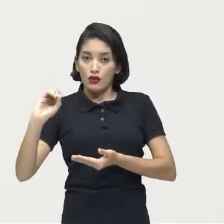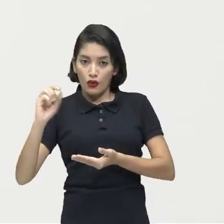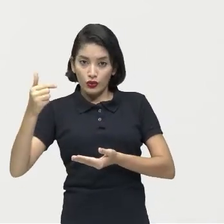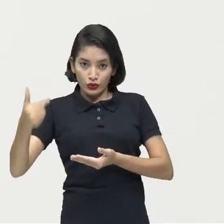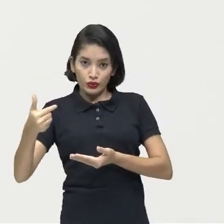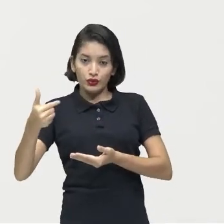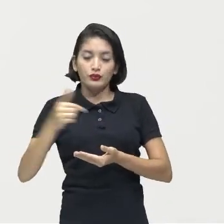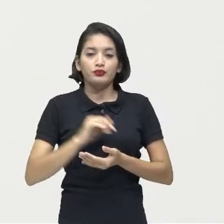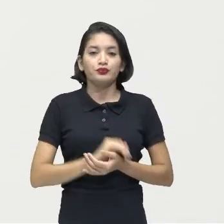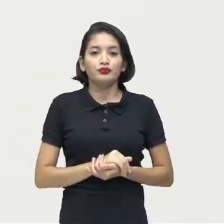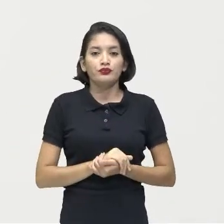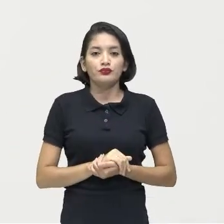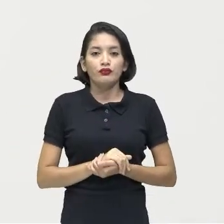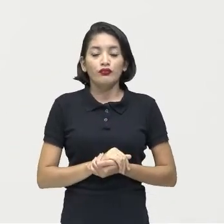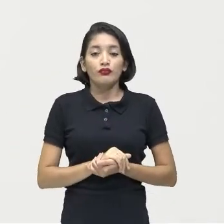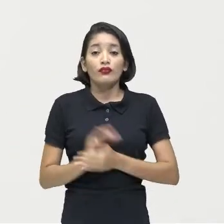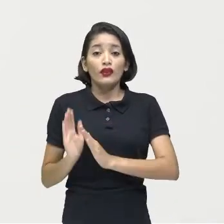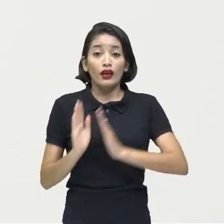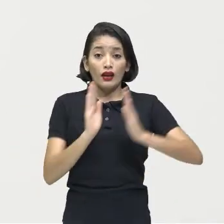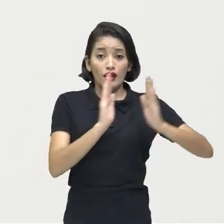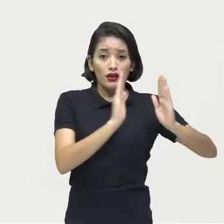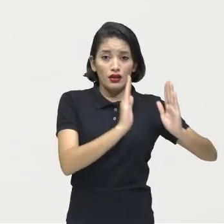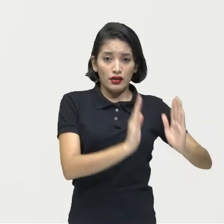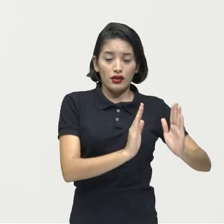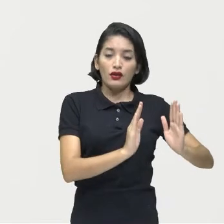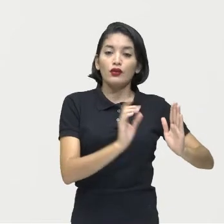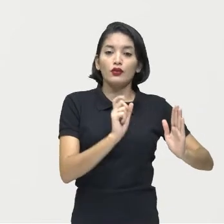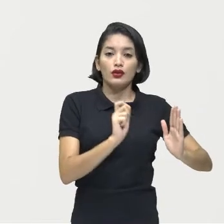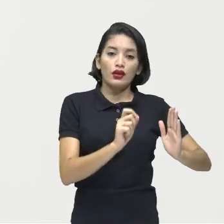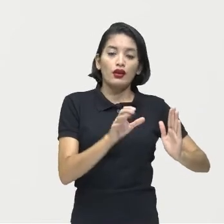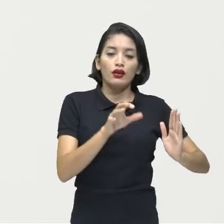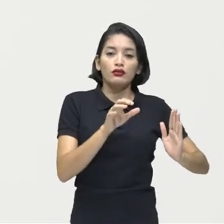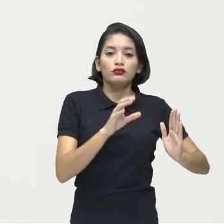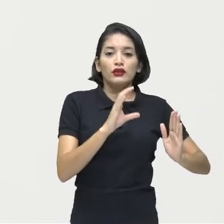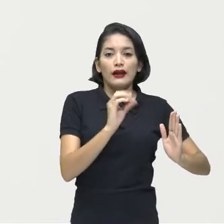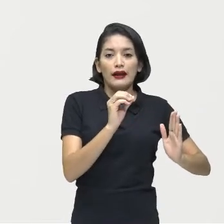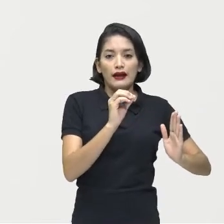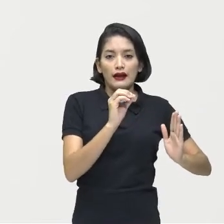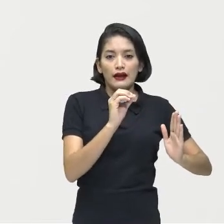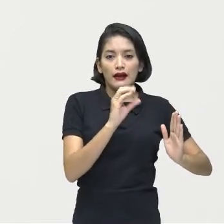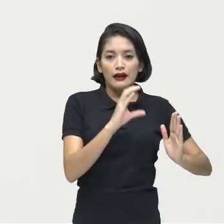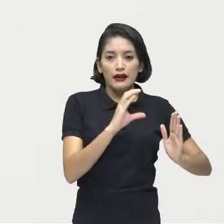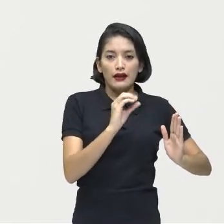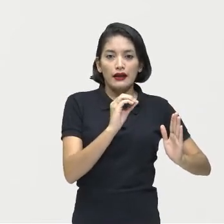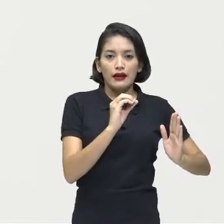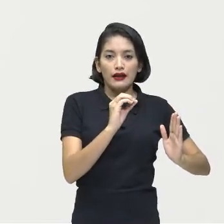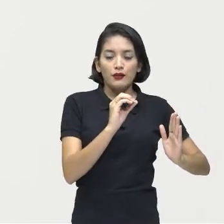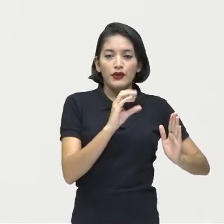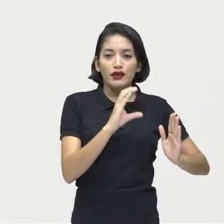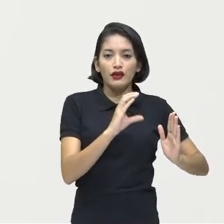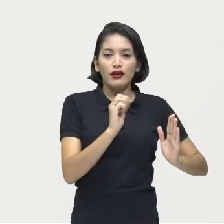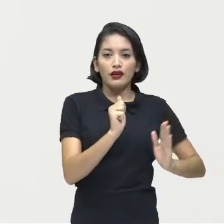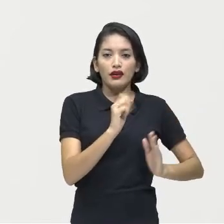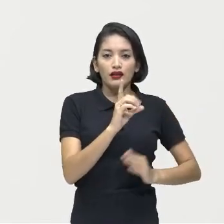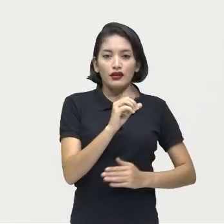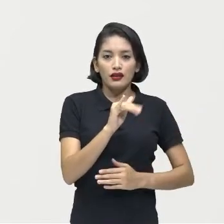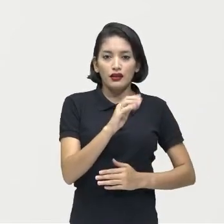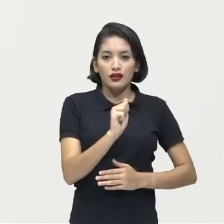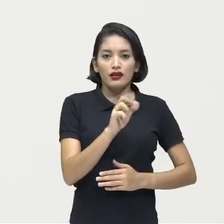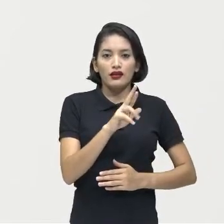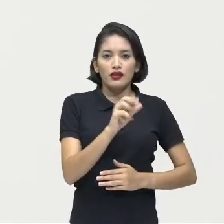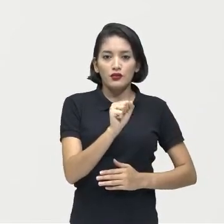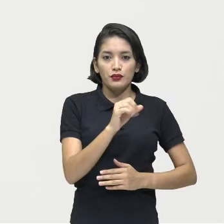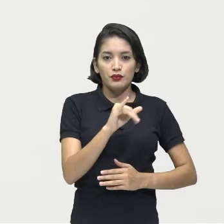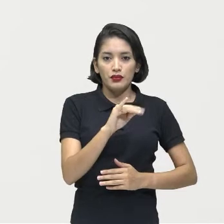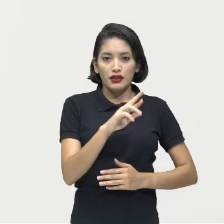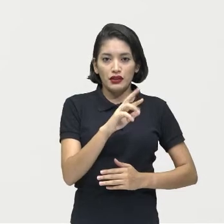processo. E a última é a cadeia respiratória, que também vai acontecer lá dentro das mitocôndrias, tá? Então,